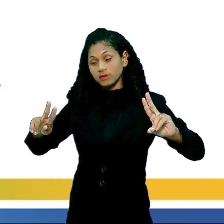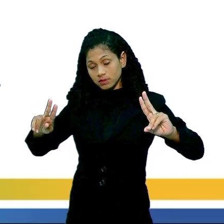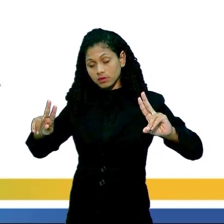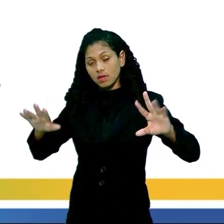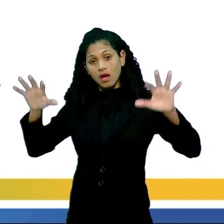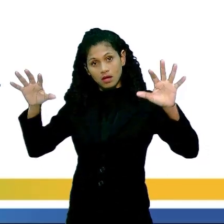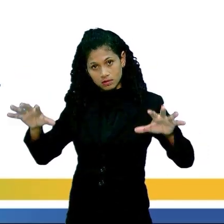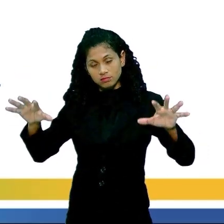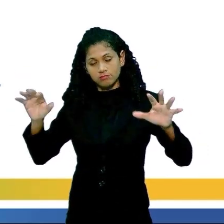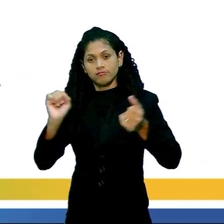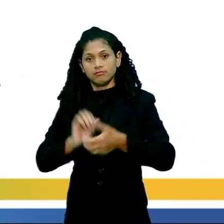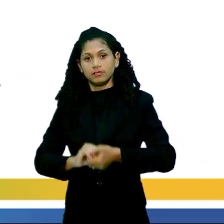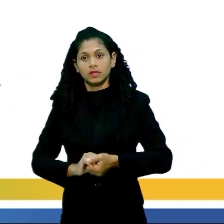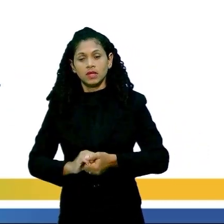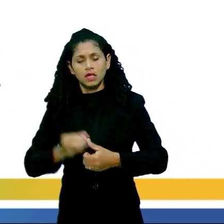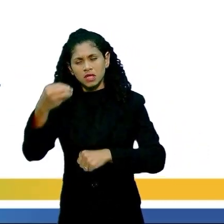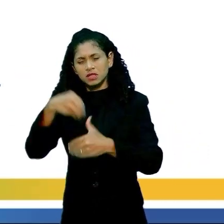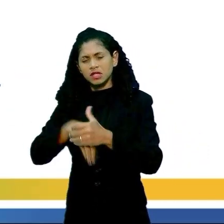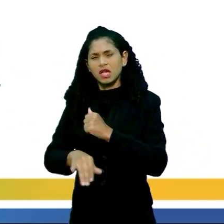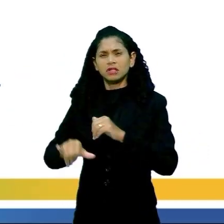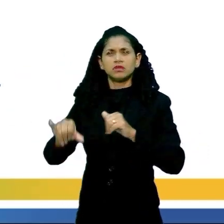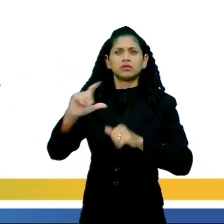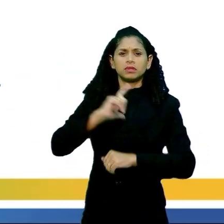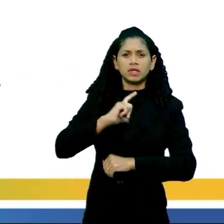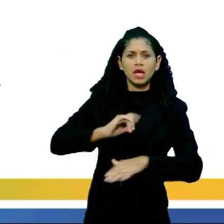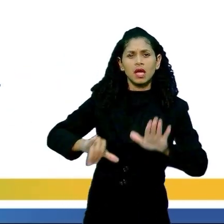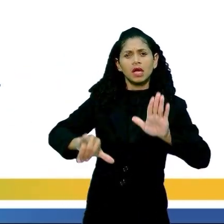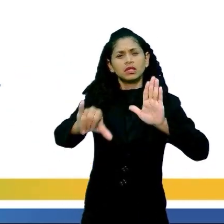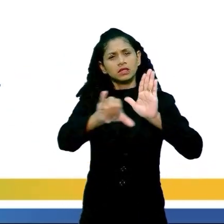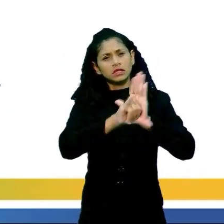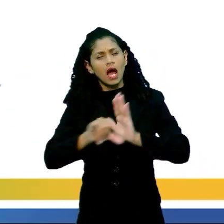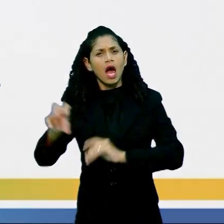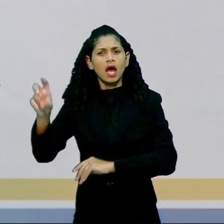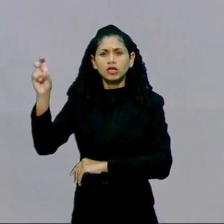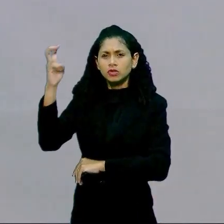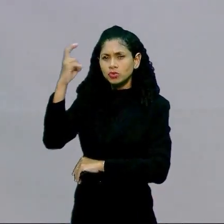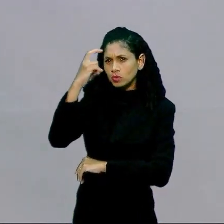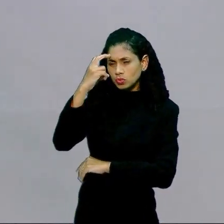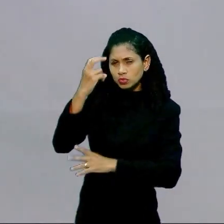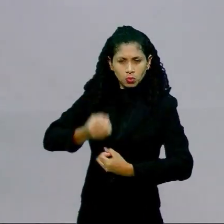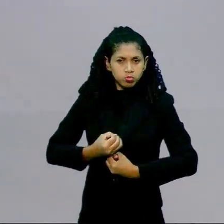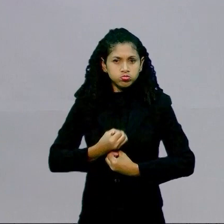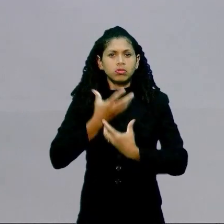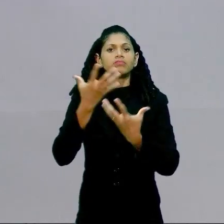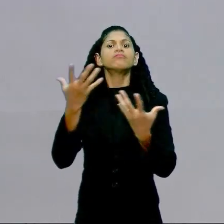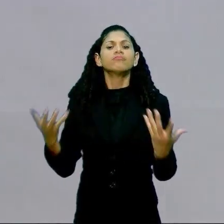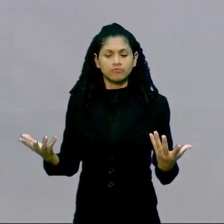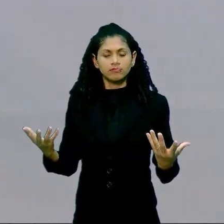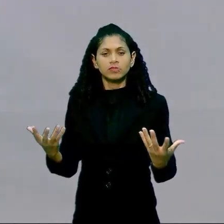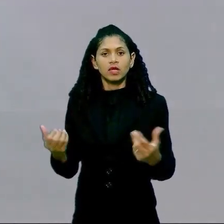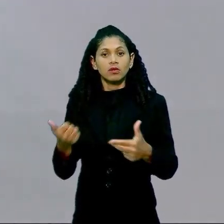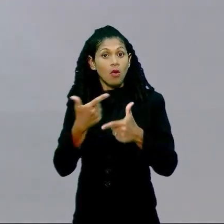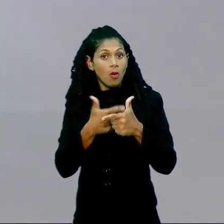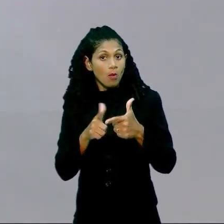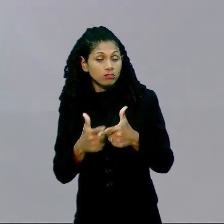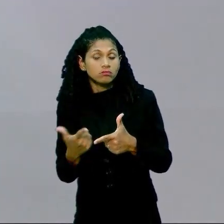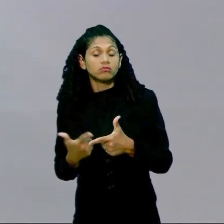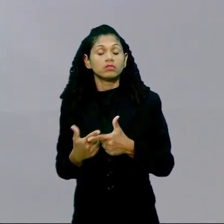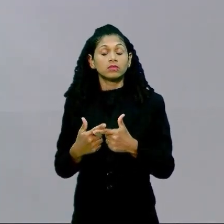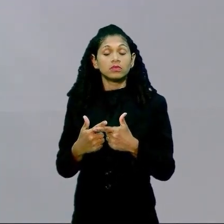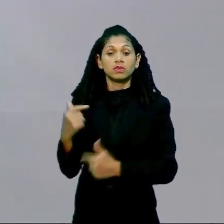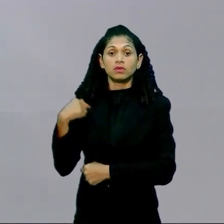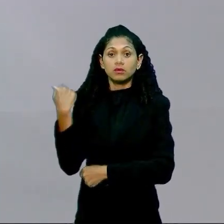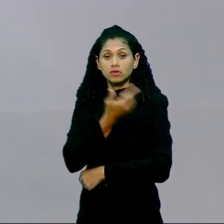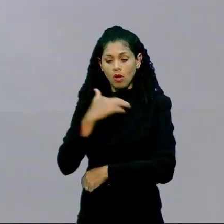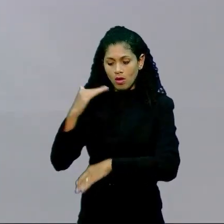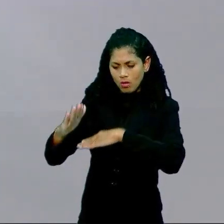embutido, inserido aspectos de identidade, cultura, expressão, que são problemáticas que a gente pode desenvolver por